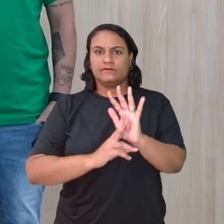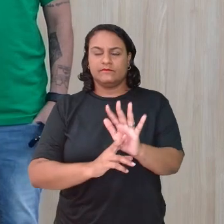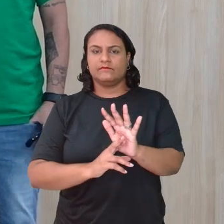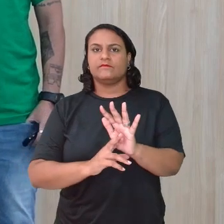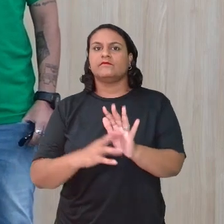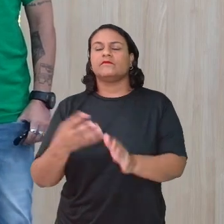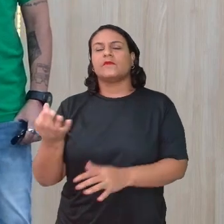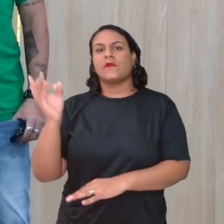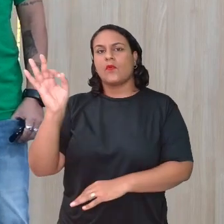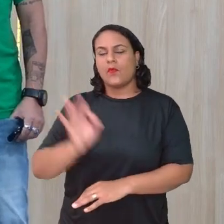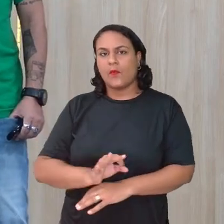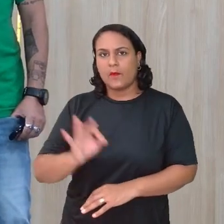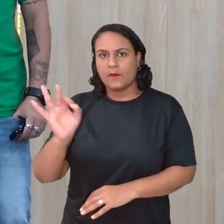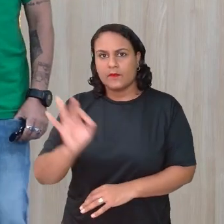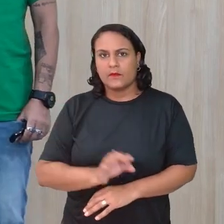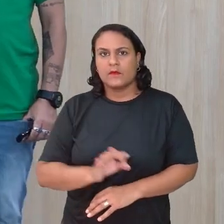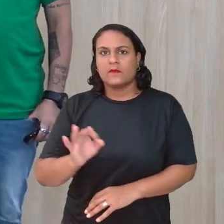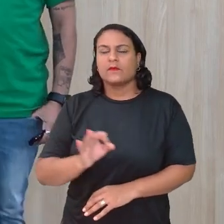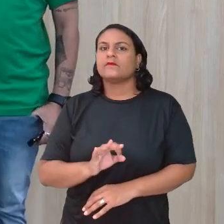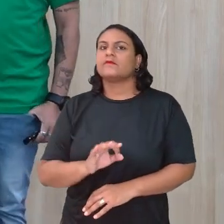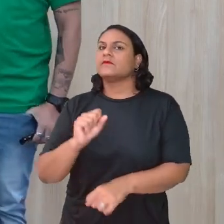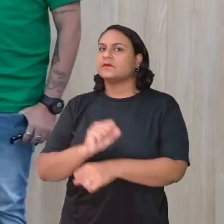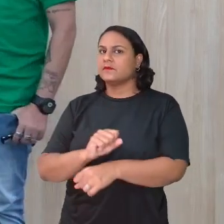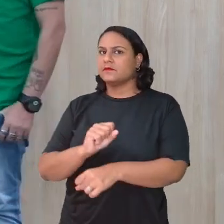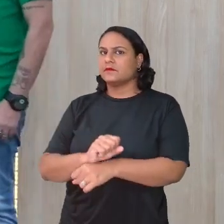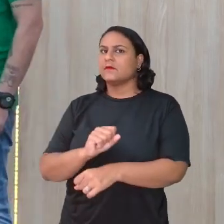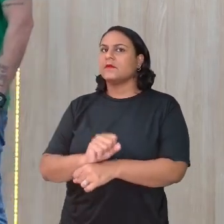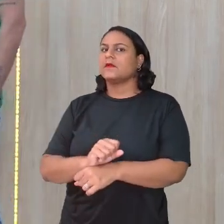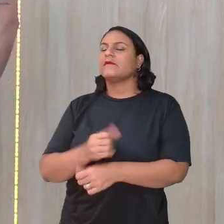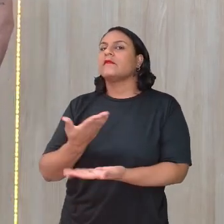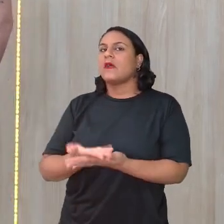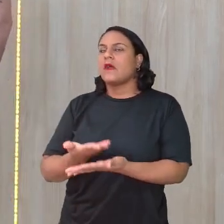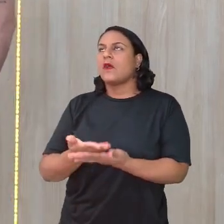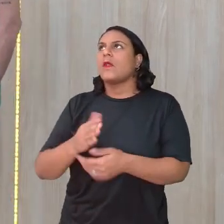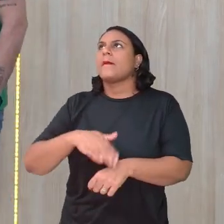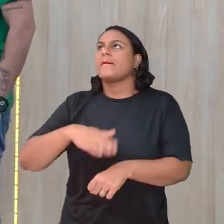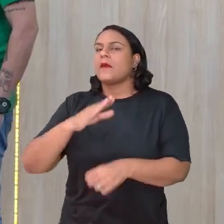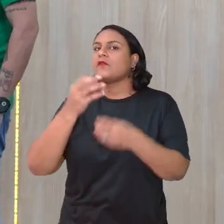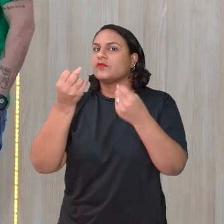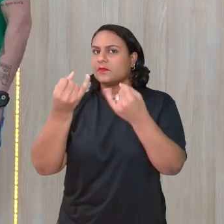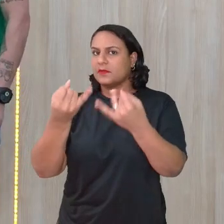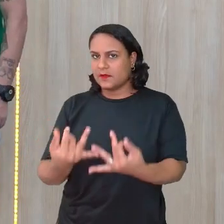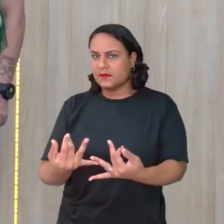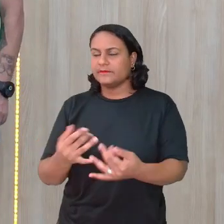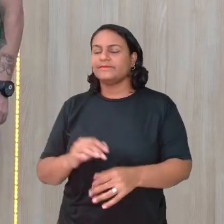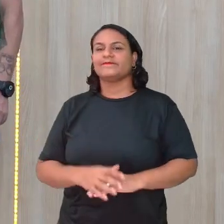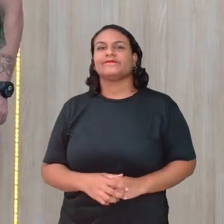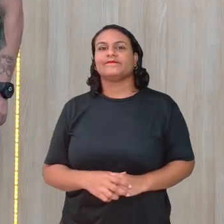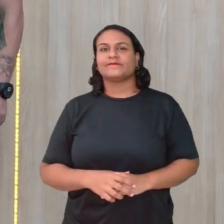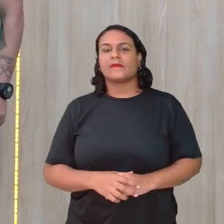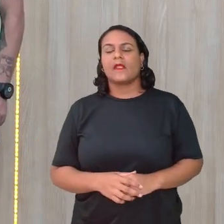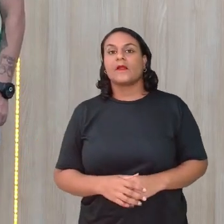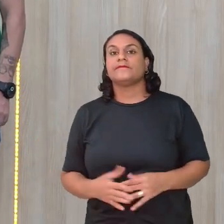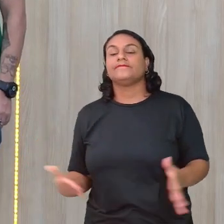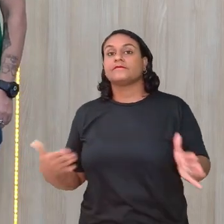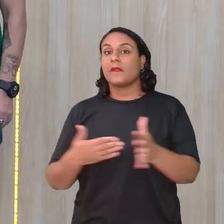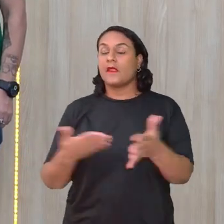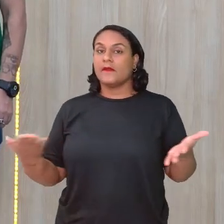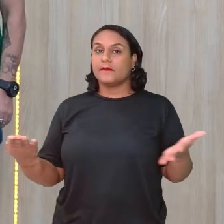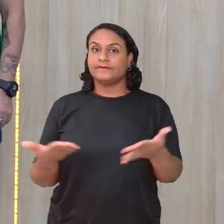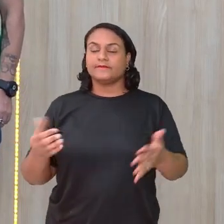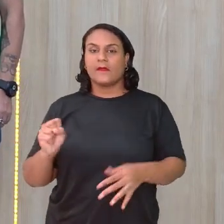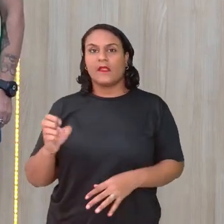de porcentagem. Espera um pouquinho que a gente vai ter mais aula falando sobre isso daí, tá certo? Então, até o momento, se